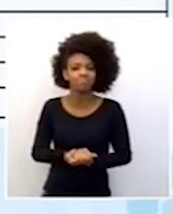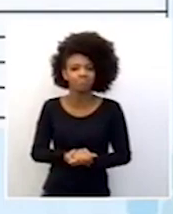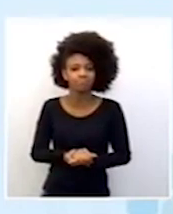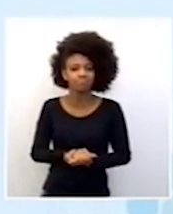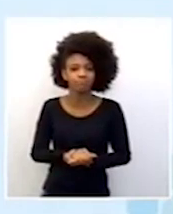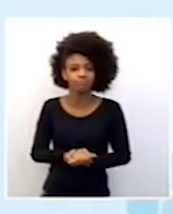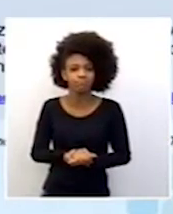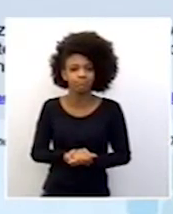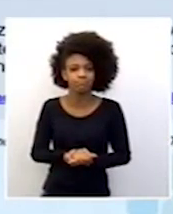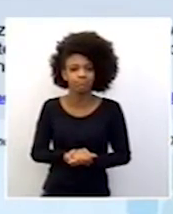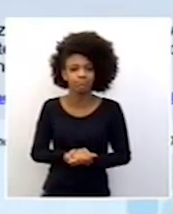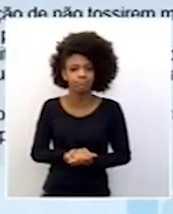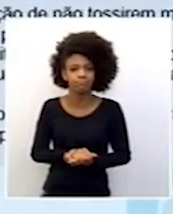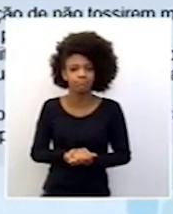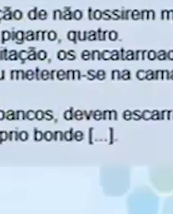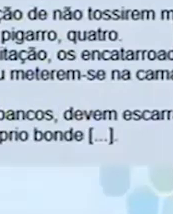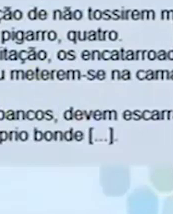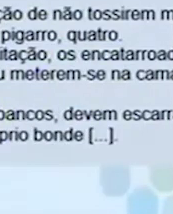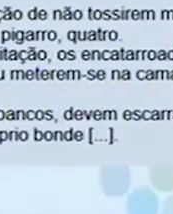Valendo!